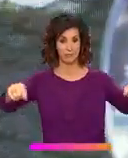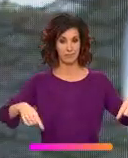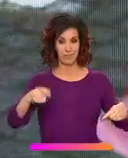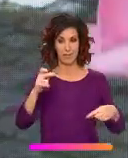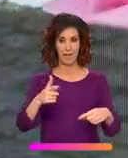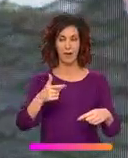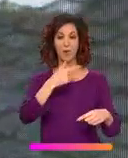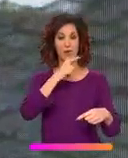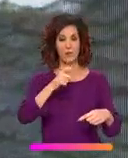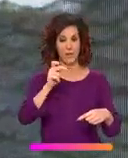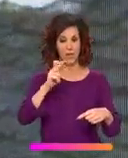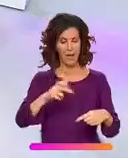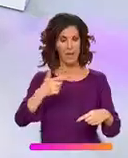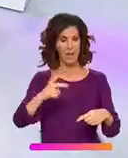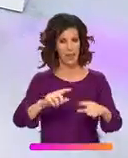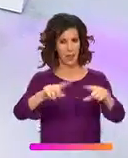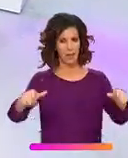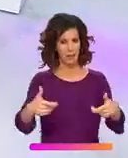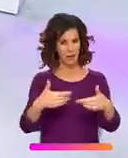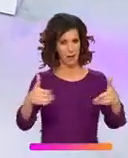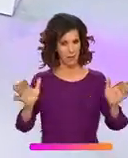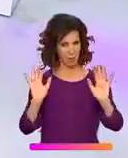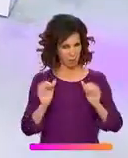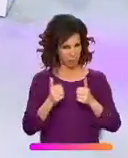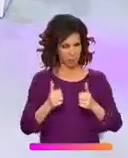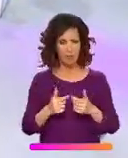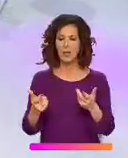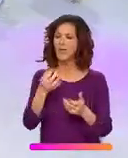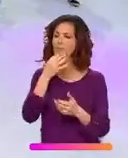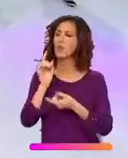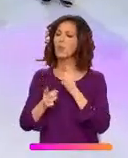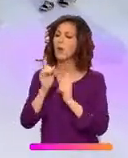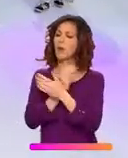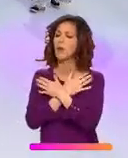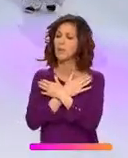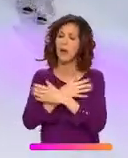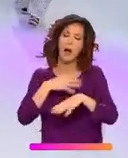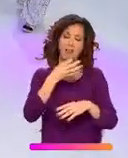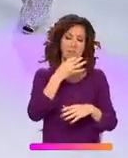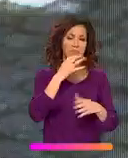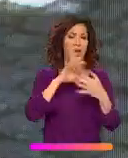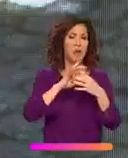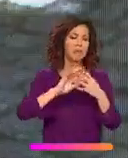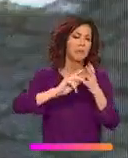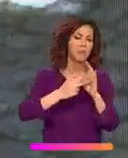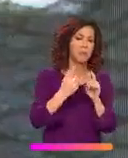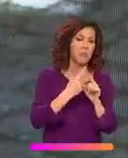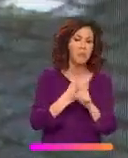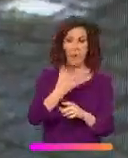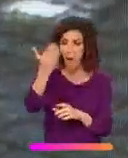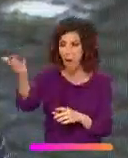muita gente. O que é que conversa com a Lourdes? De tudo. Sobre de as tudo. Novelas. Sobre as novelas. É. Olha. Olha, Lourdes, bom